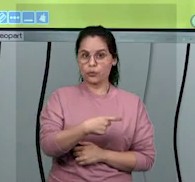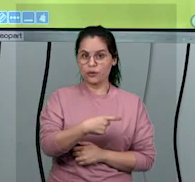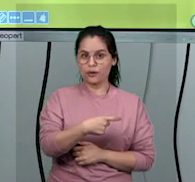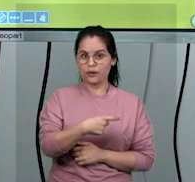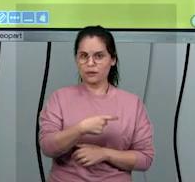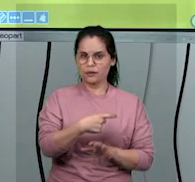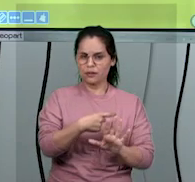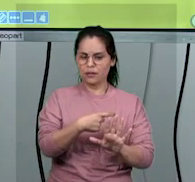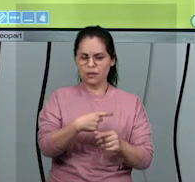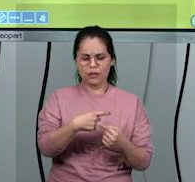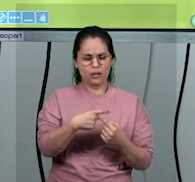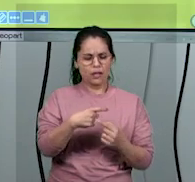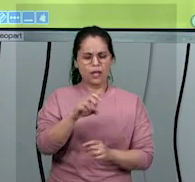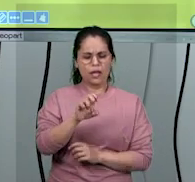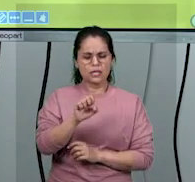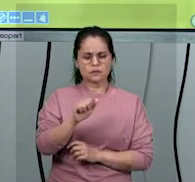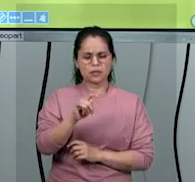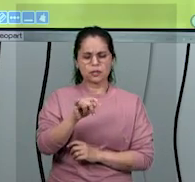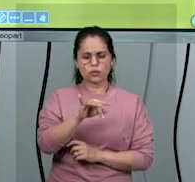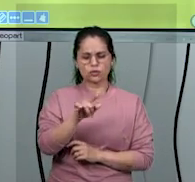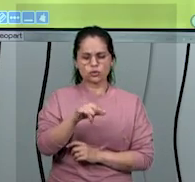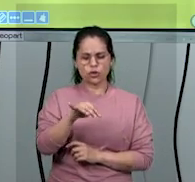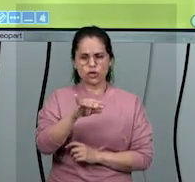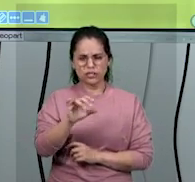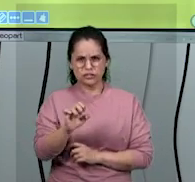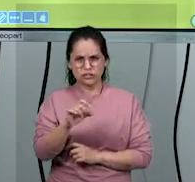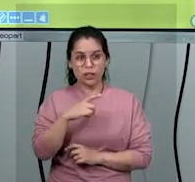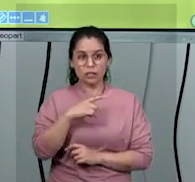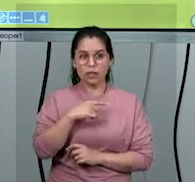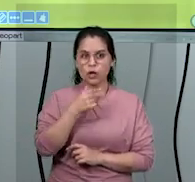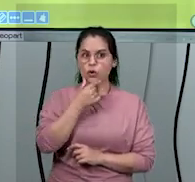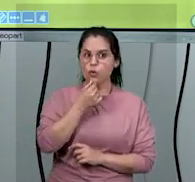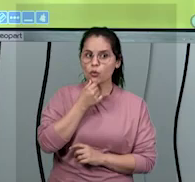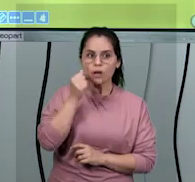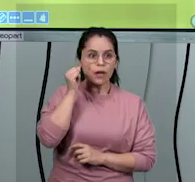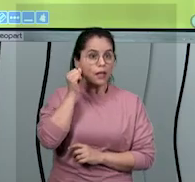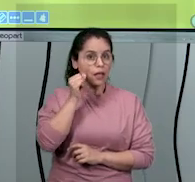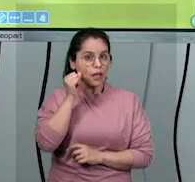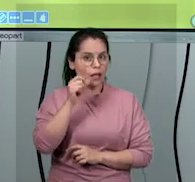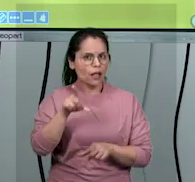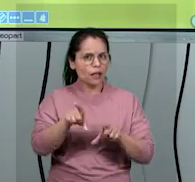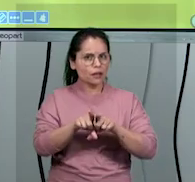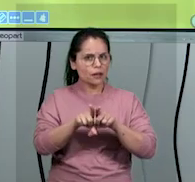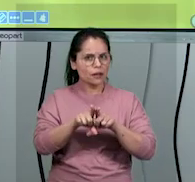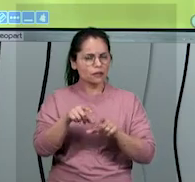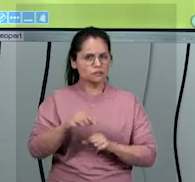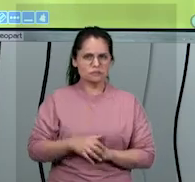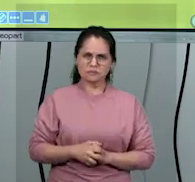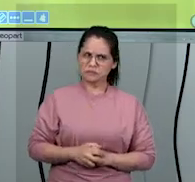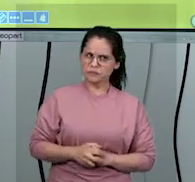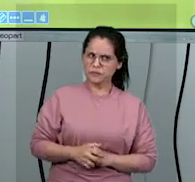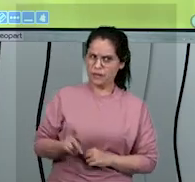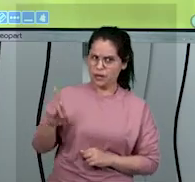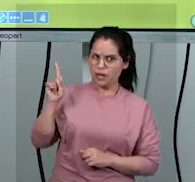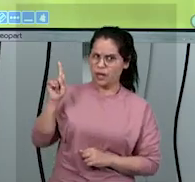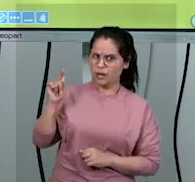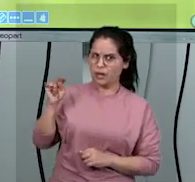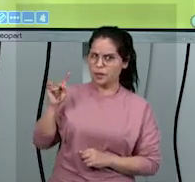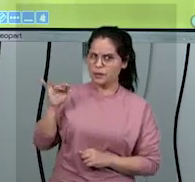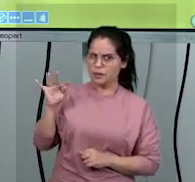mas espera, existem gametas masculinos e gametas femininos. O